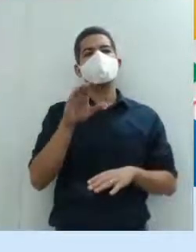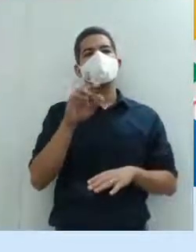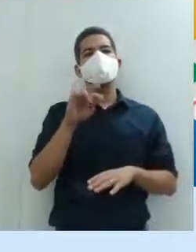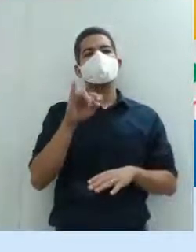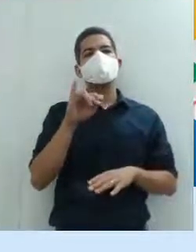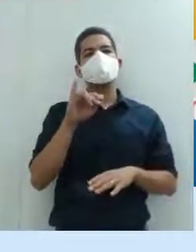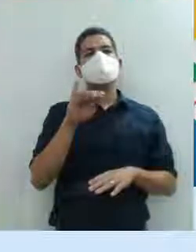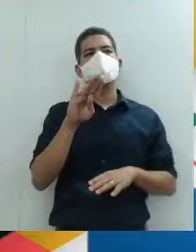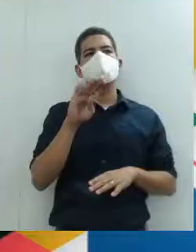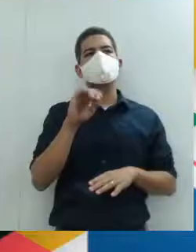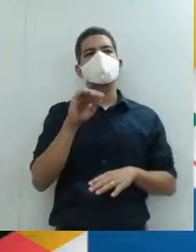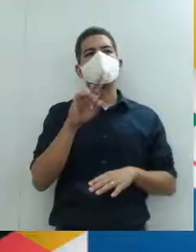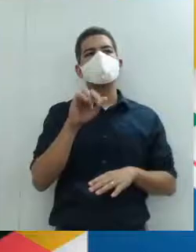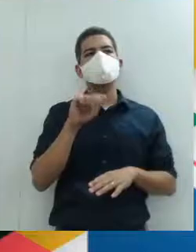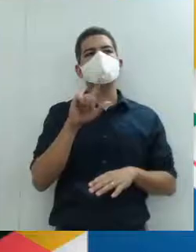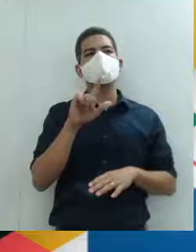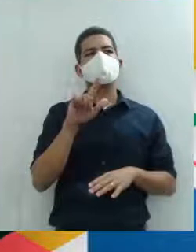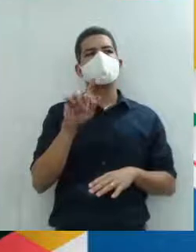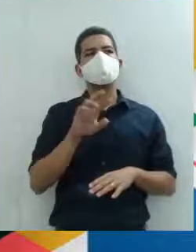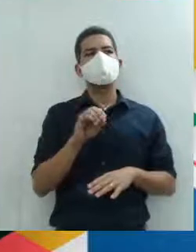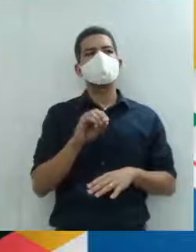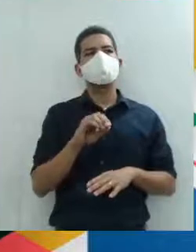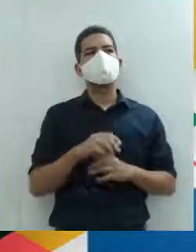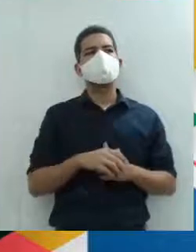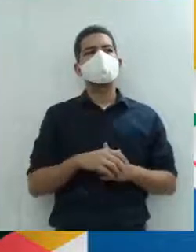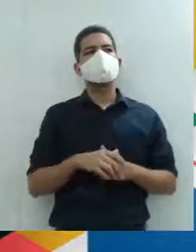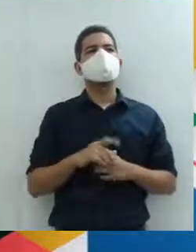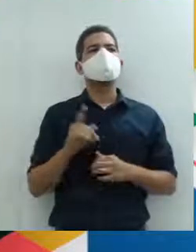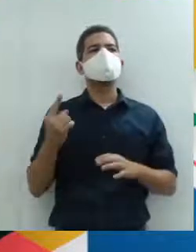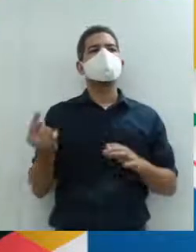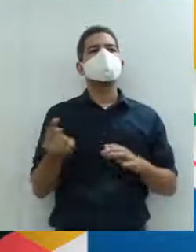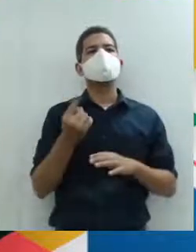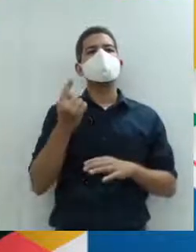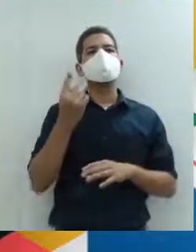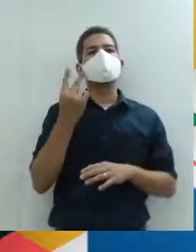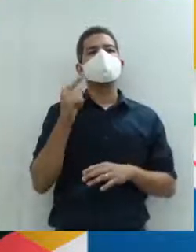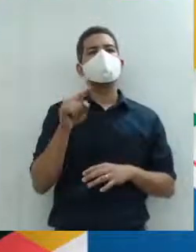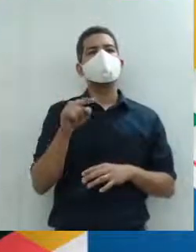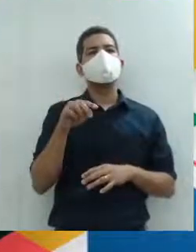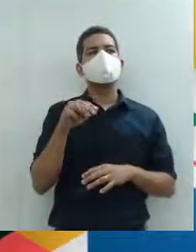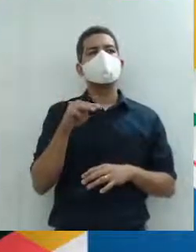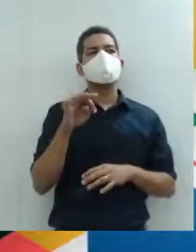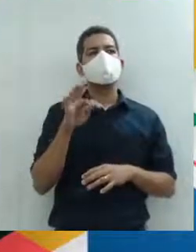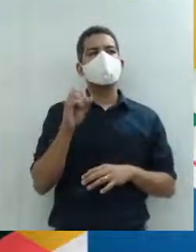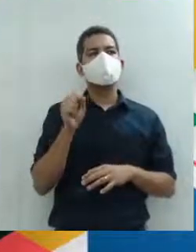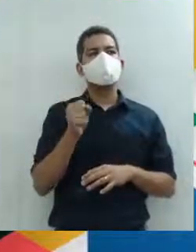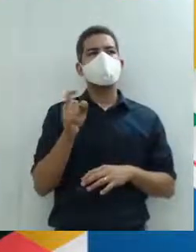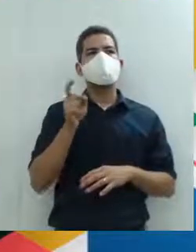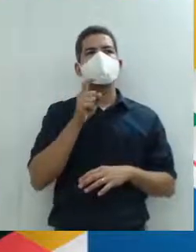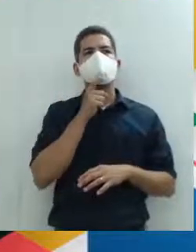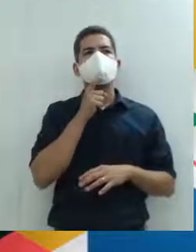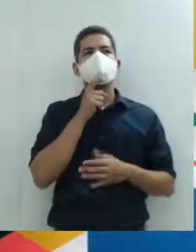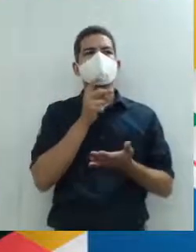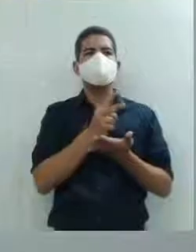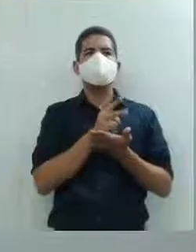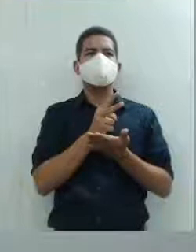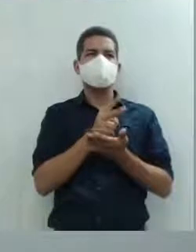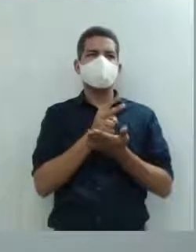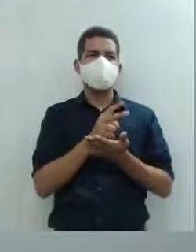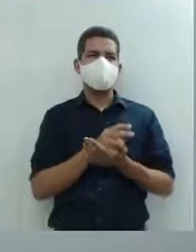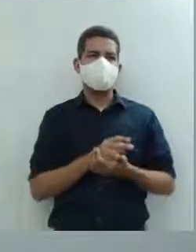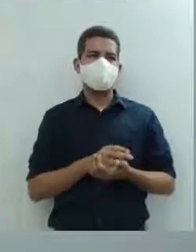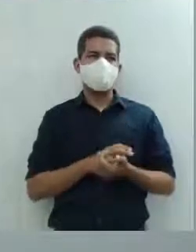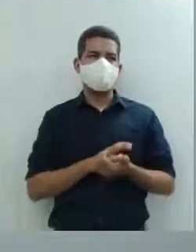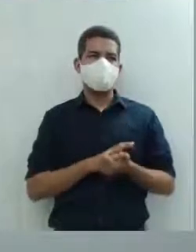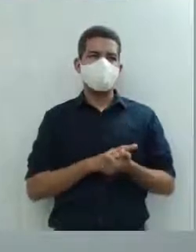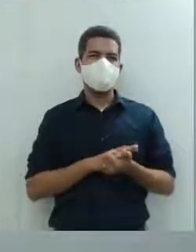Sul. Este monte aqui, ó, acima de 2.000 metros, ele tem gelo eterno. É tão frio que fica congelado. Aí,